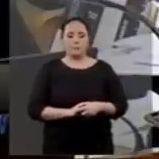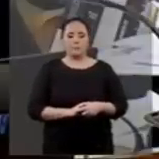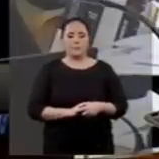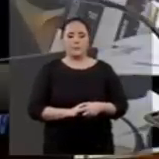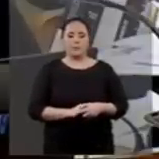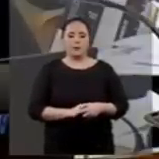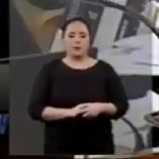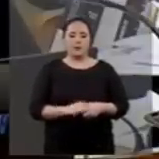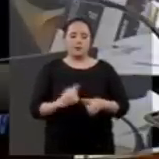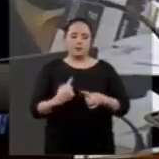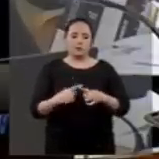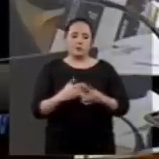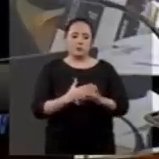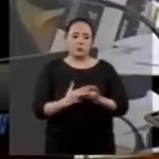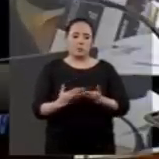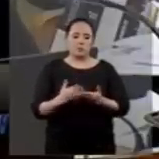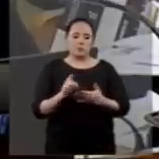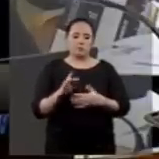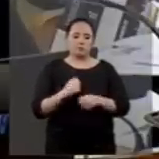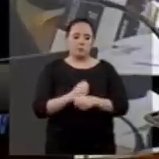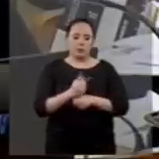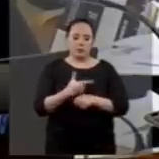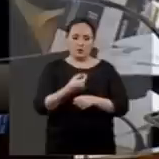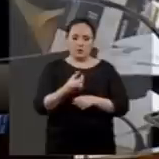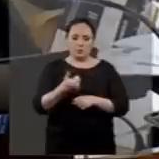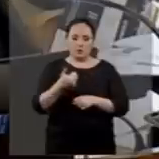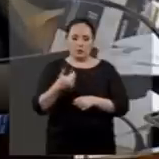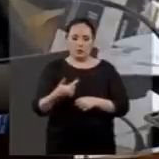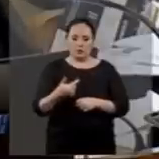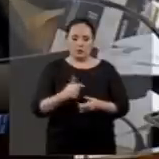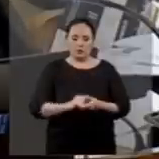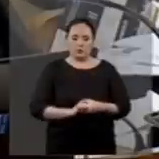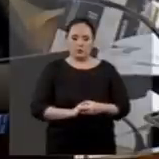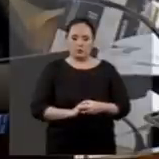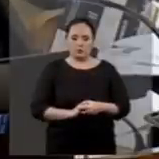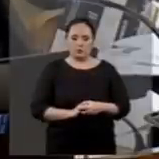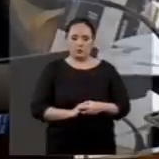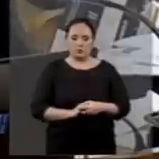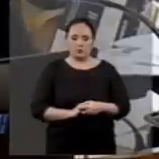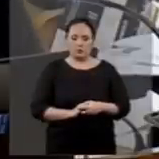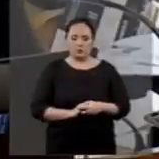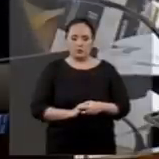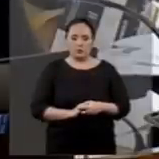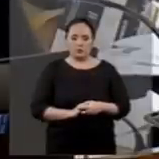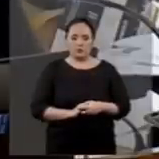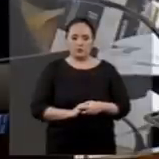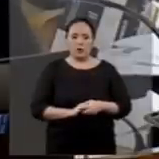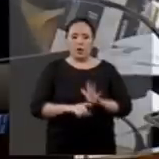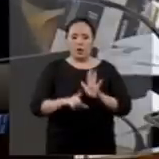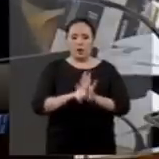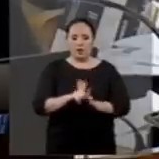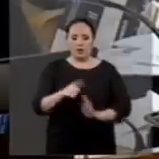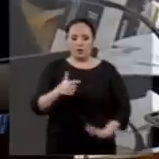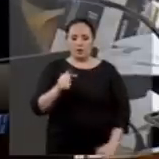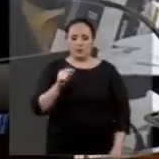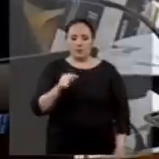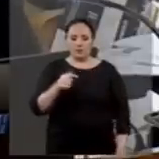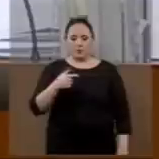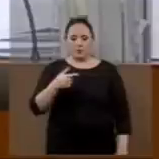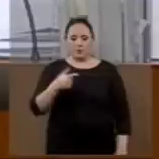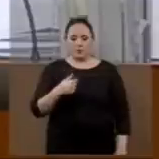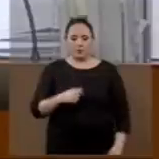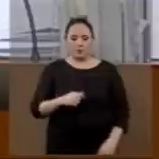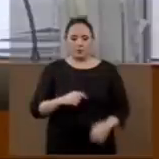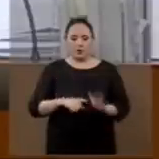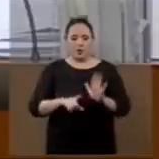de 2012. Vossa Excelência se refere à Lei 2715. Exatamente. A Lei 12.000.